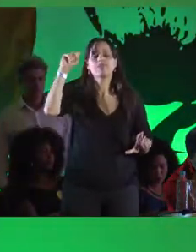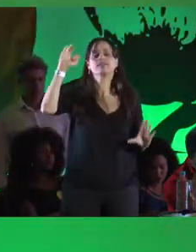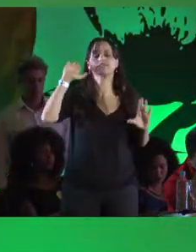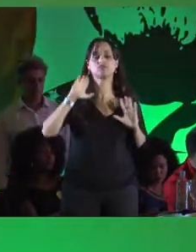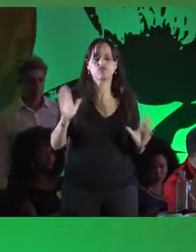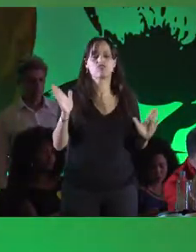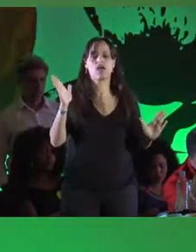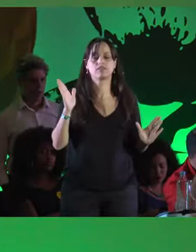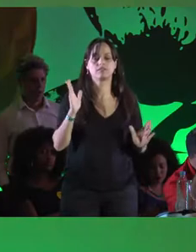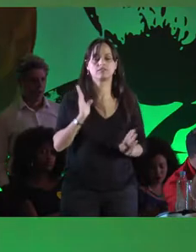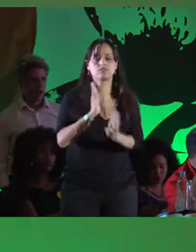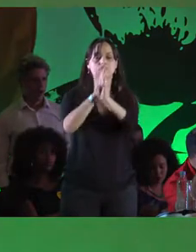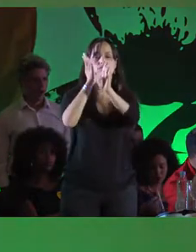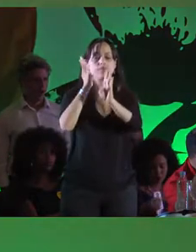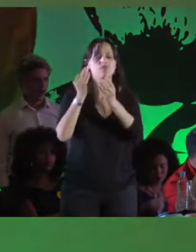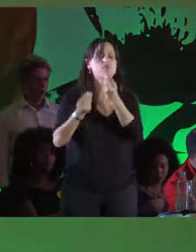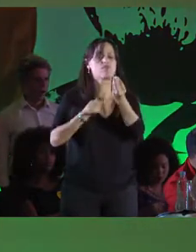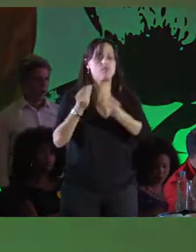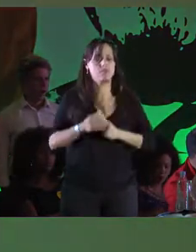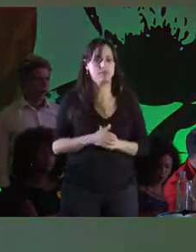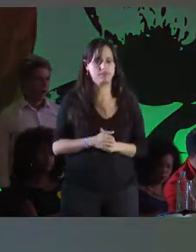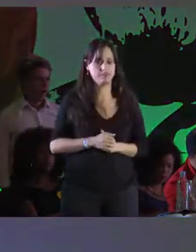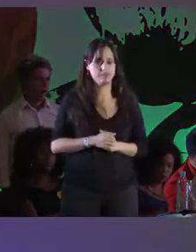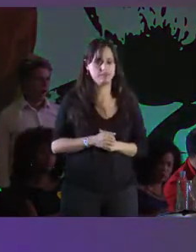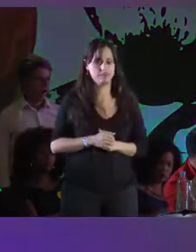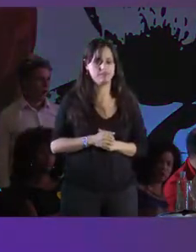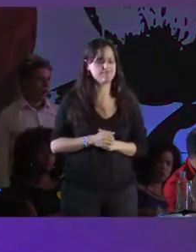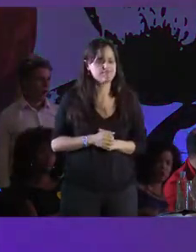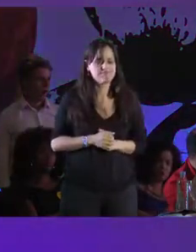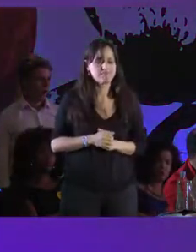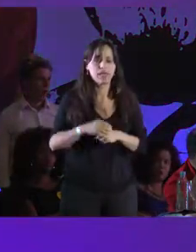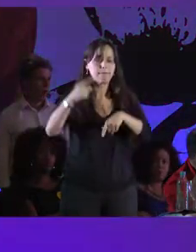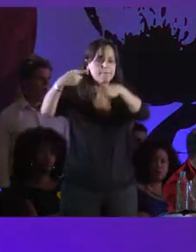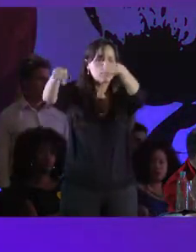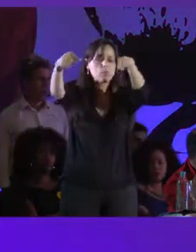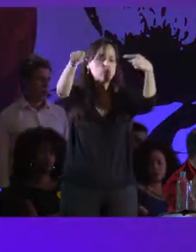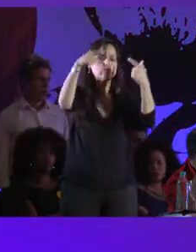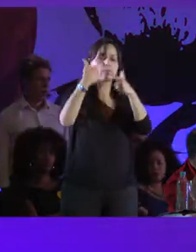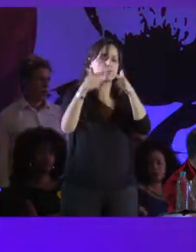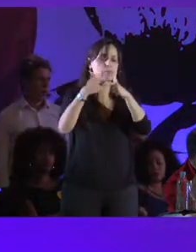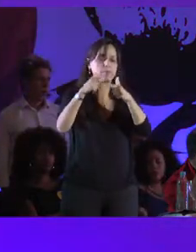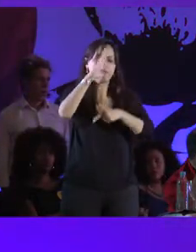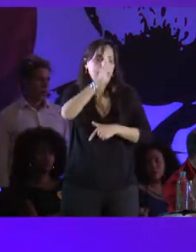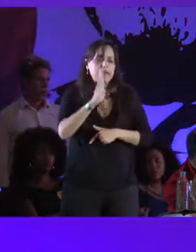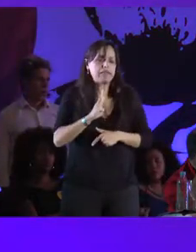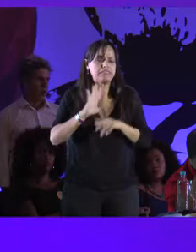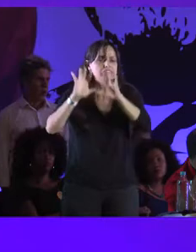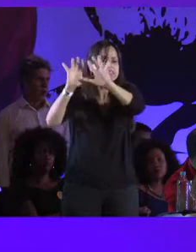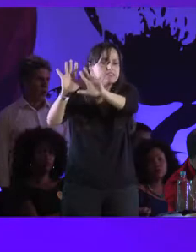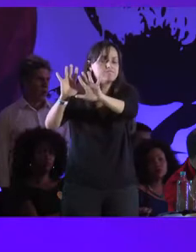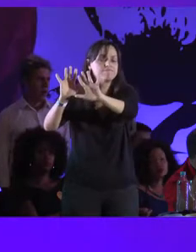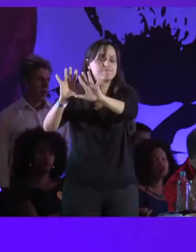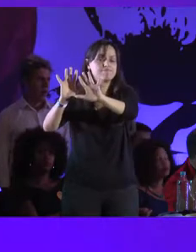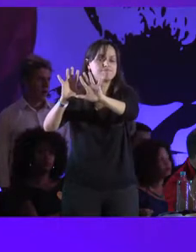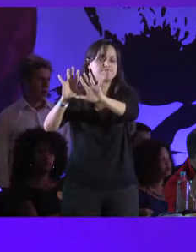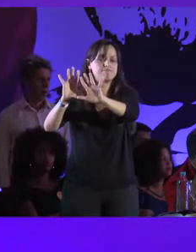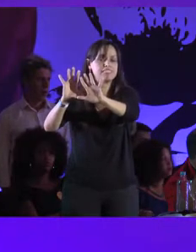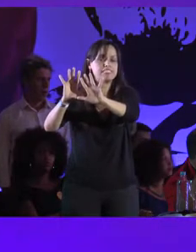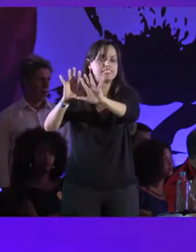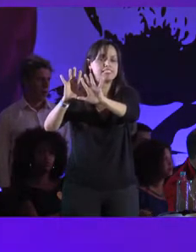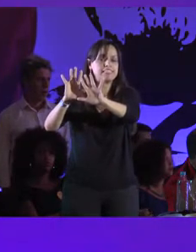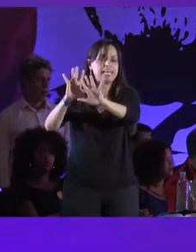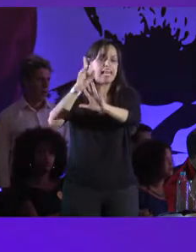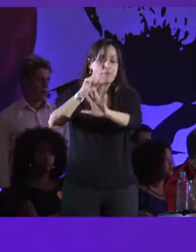Vamos tirar o PT do cenário político do Brasil, que a gente vai passar a lembrar